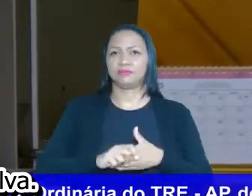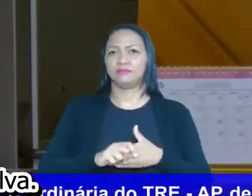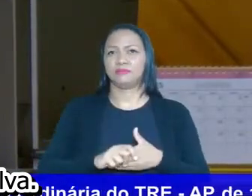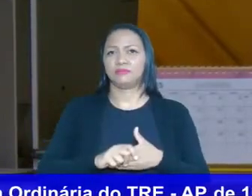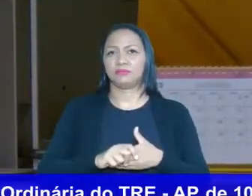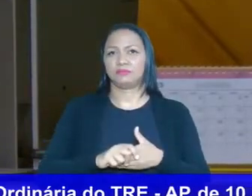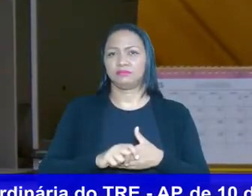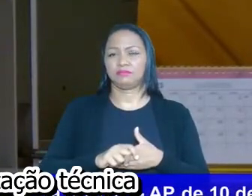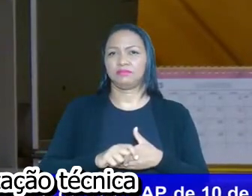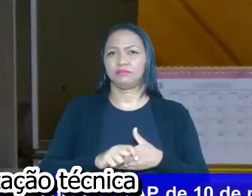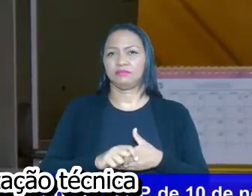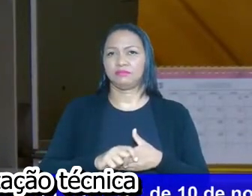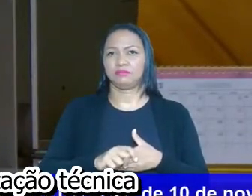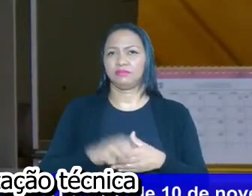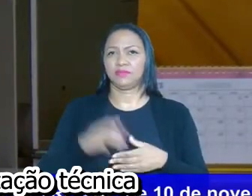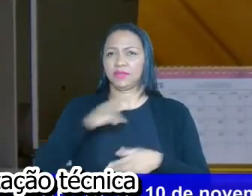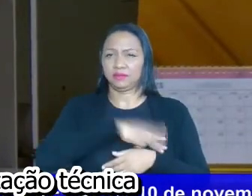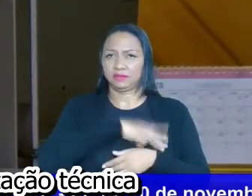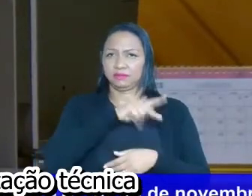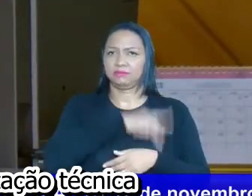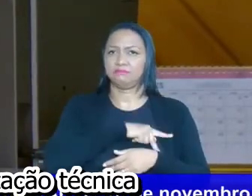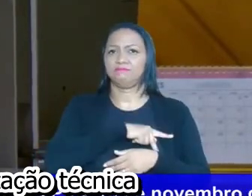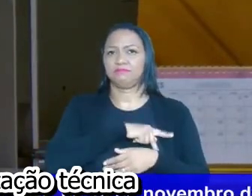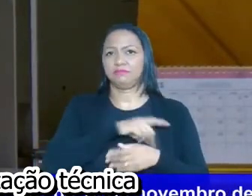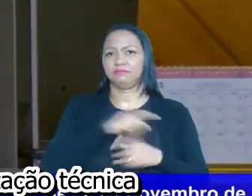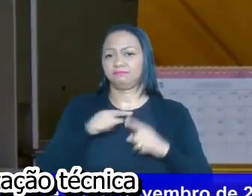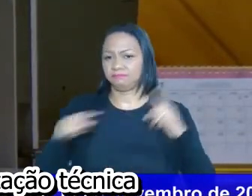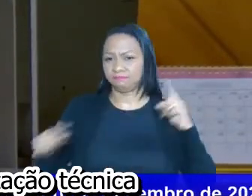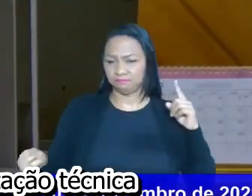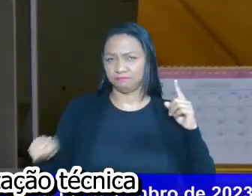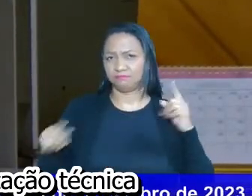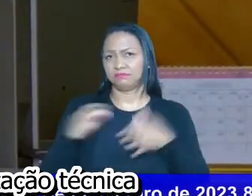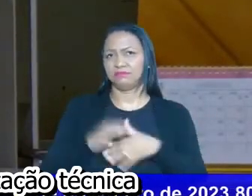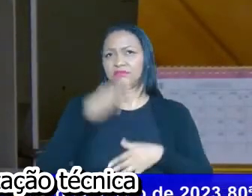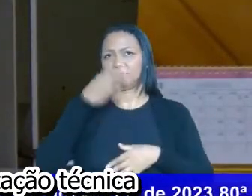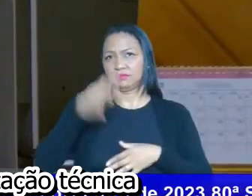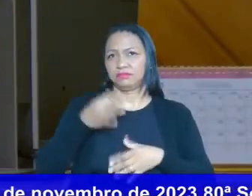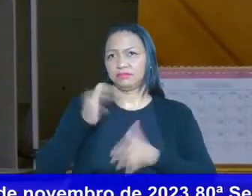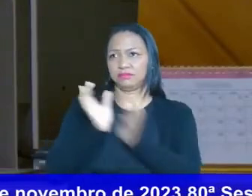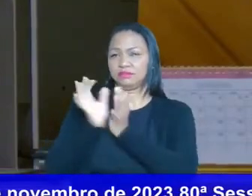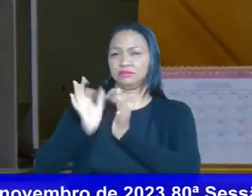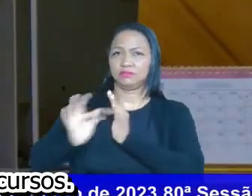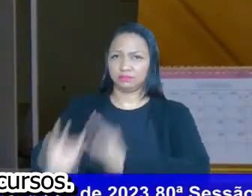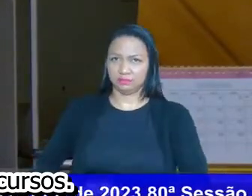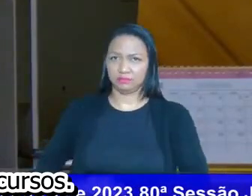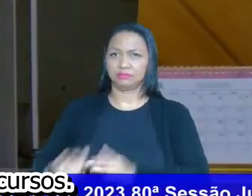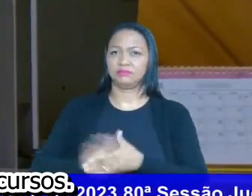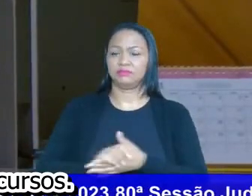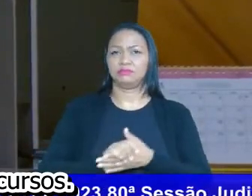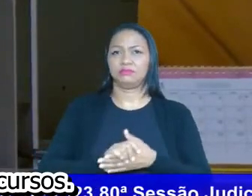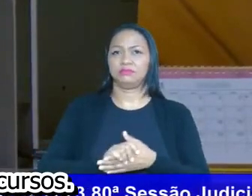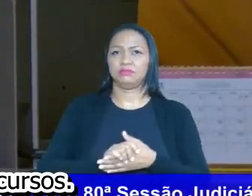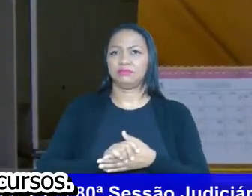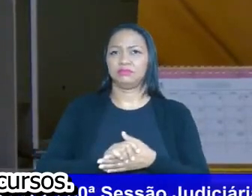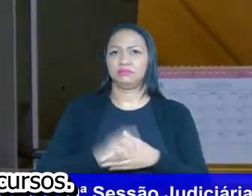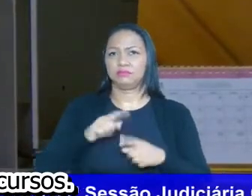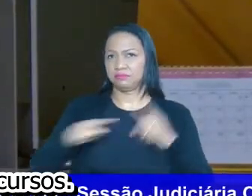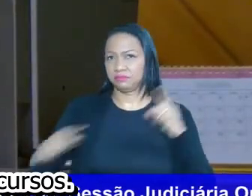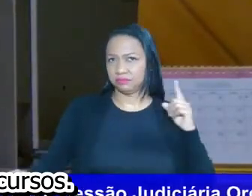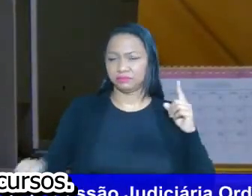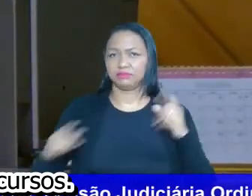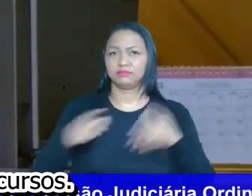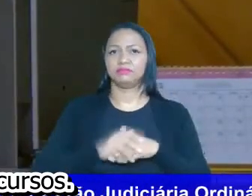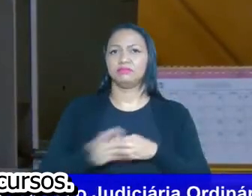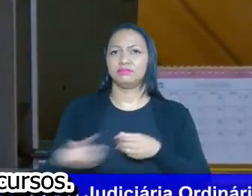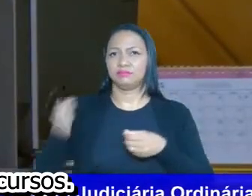qualquer ressalva. O Ministério Público, por outro lado, divergiu da manifestação técnica, pugnando pela